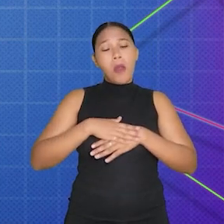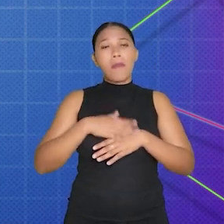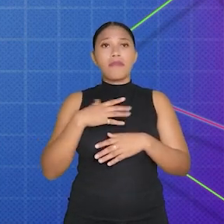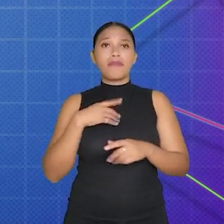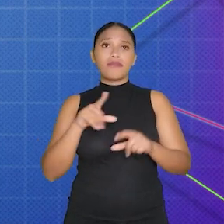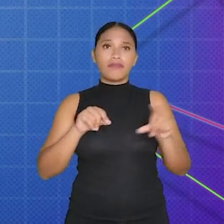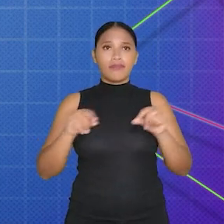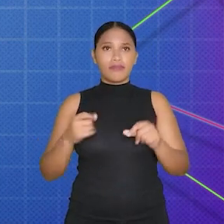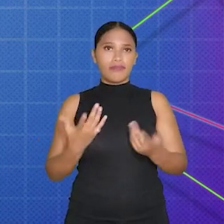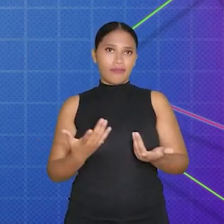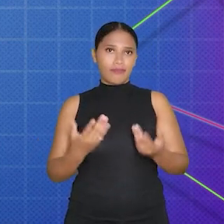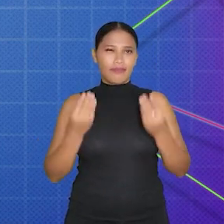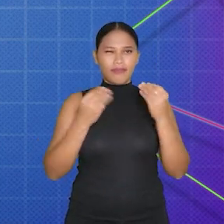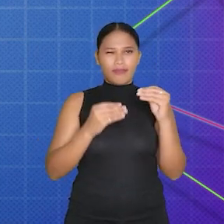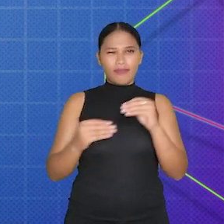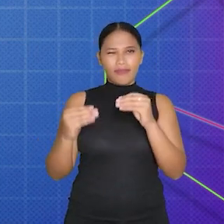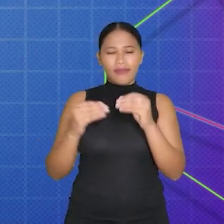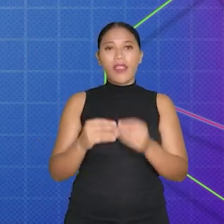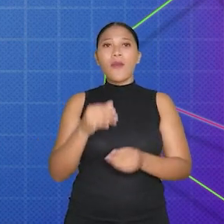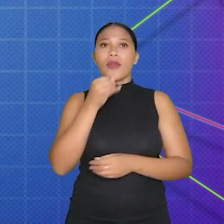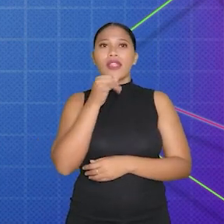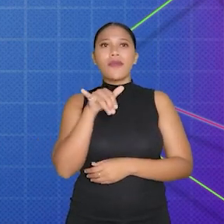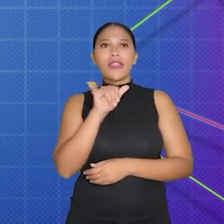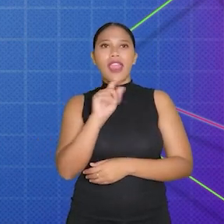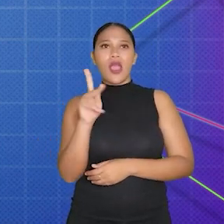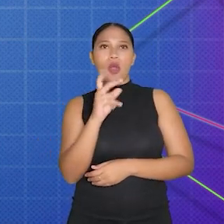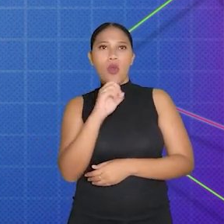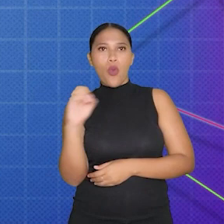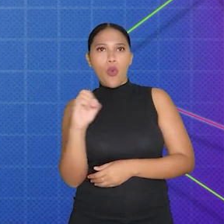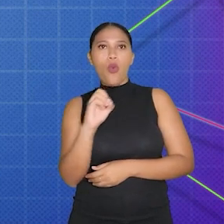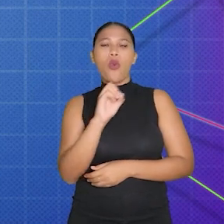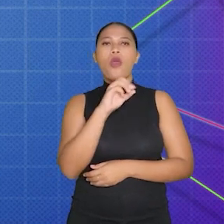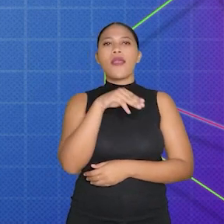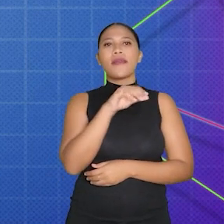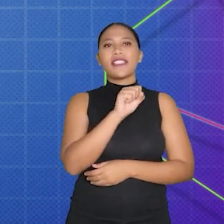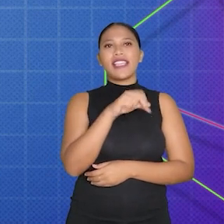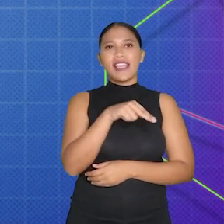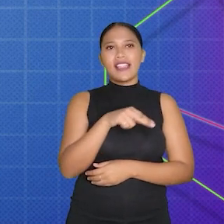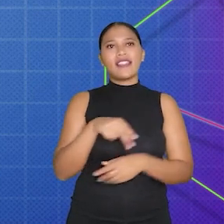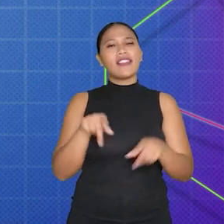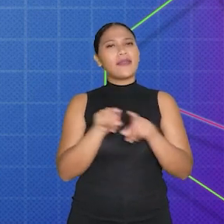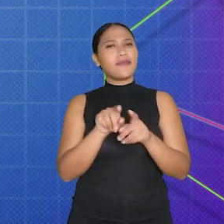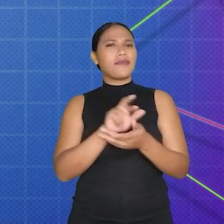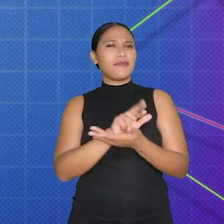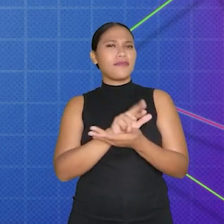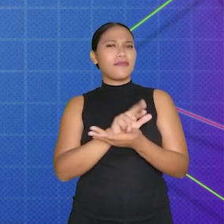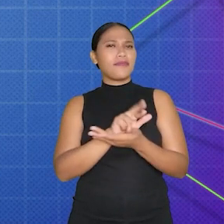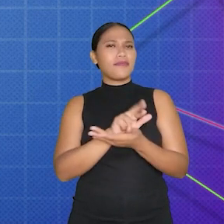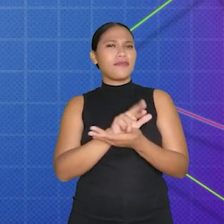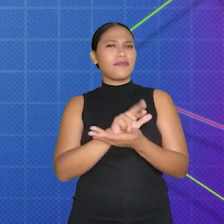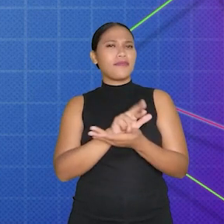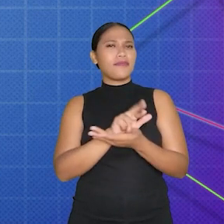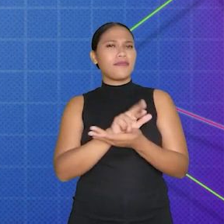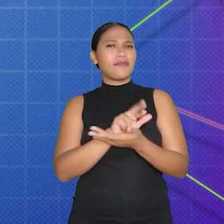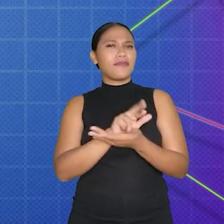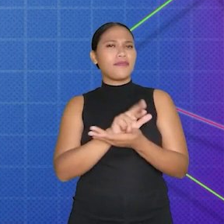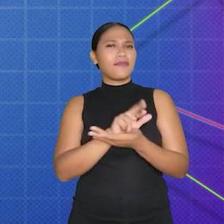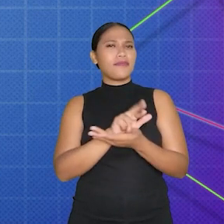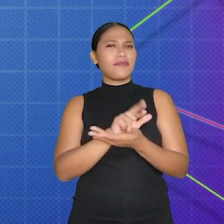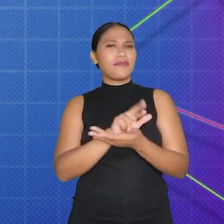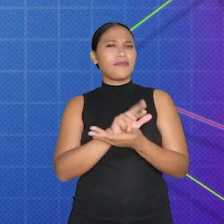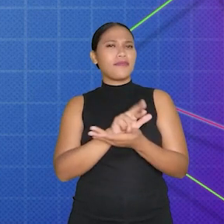configura sua própria página de início. Exemplos de portais incluem o Yahoo, MSN e AOL. Logomarcas dos